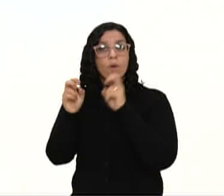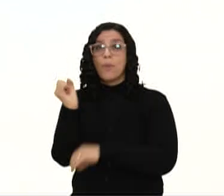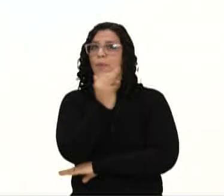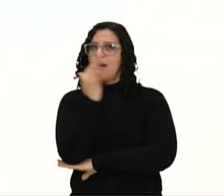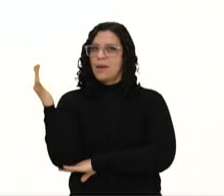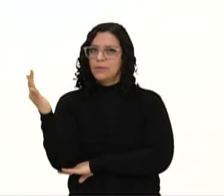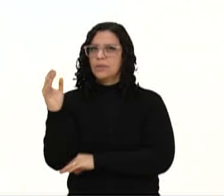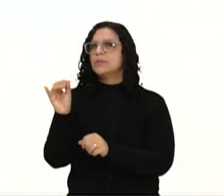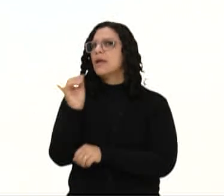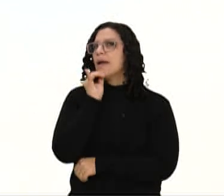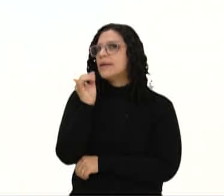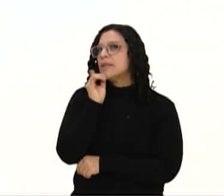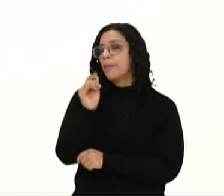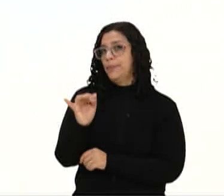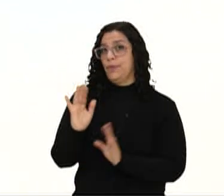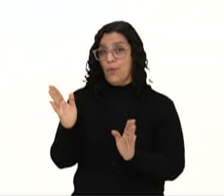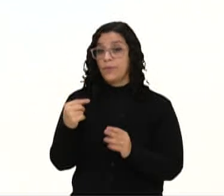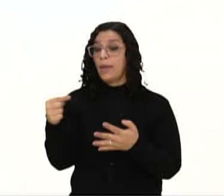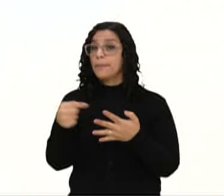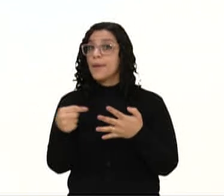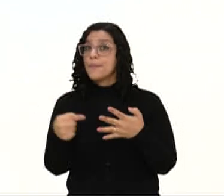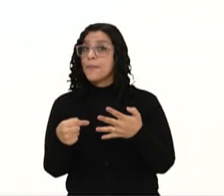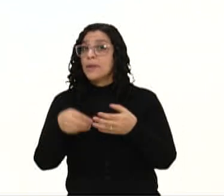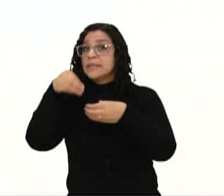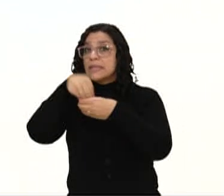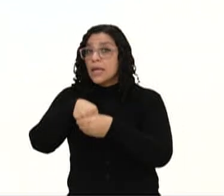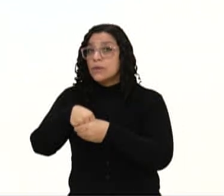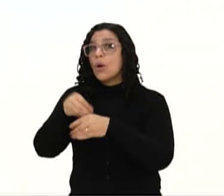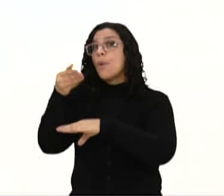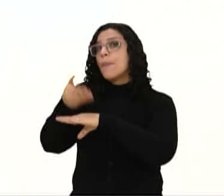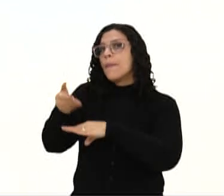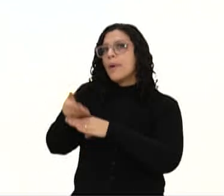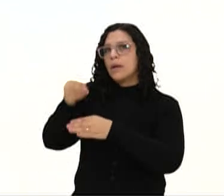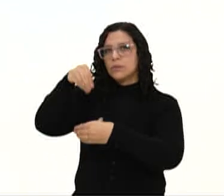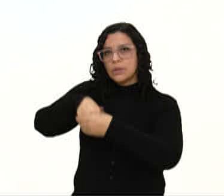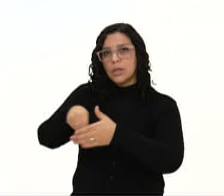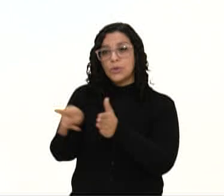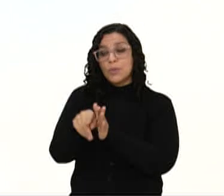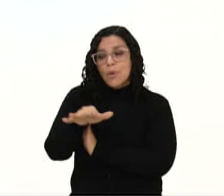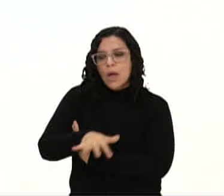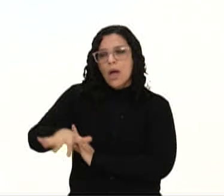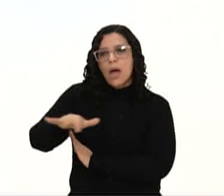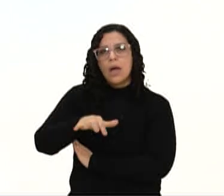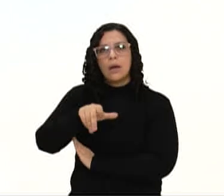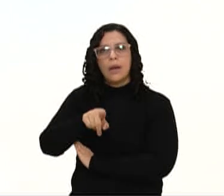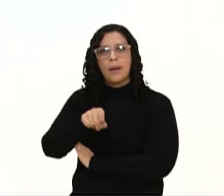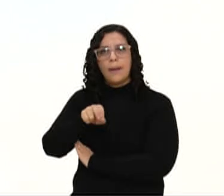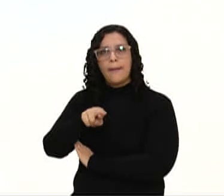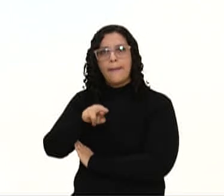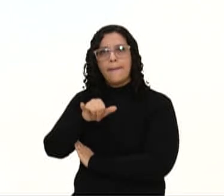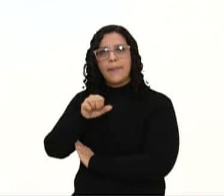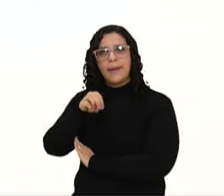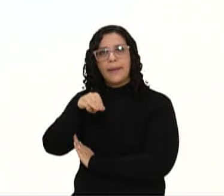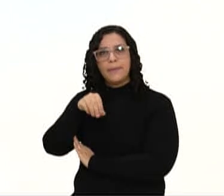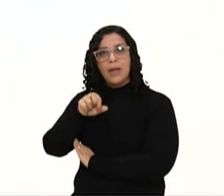como exemplo, quem faz parte, então, que atividades fazem parte do setor primário? A agricultura, que é